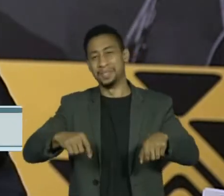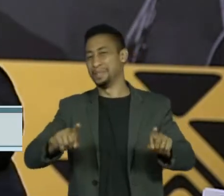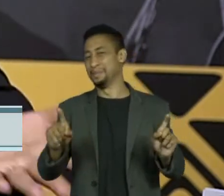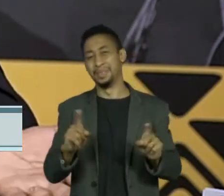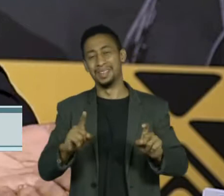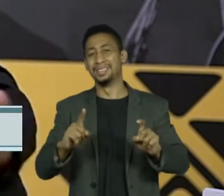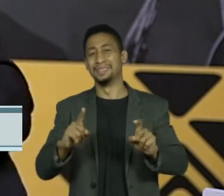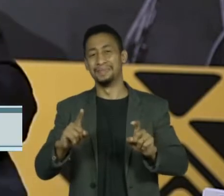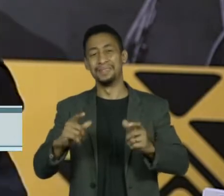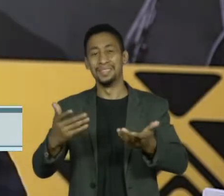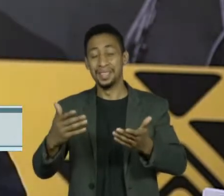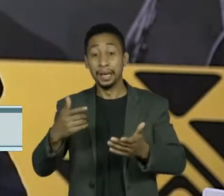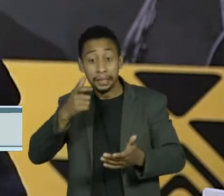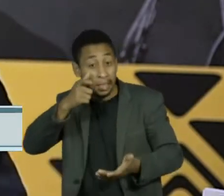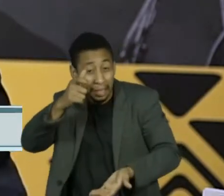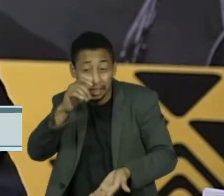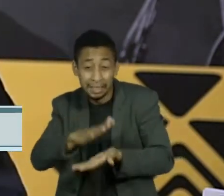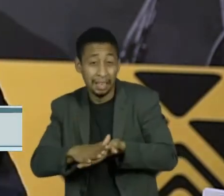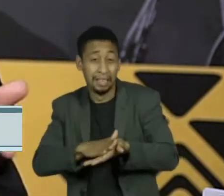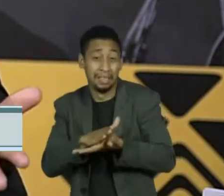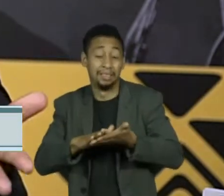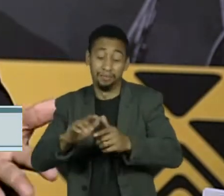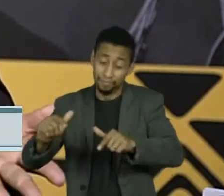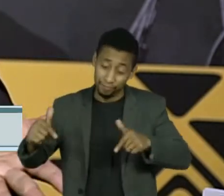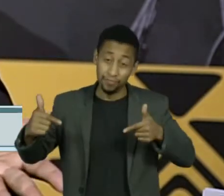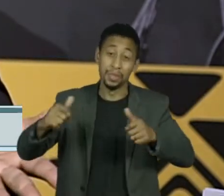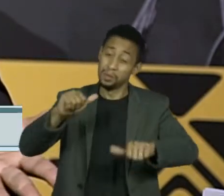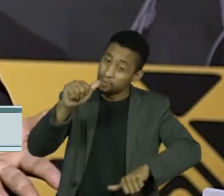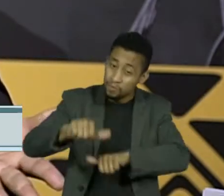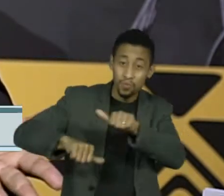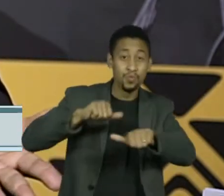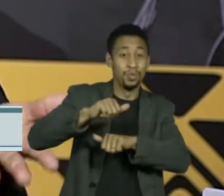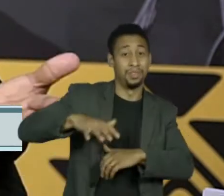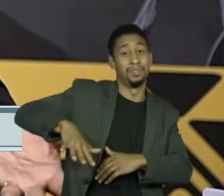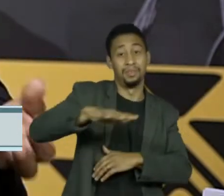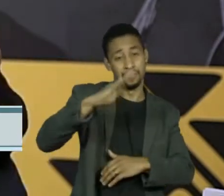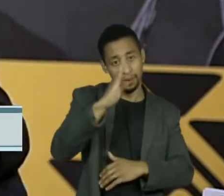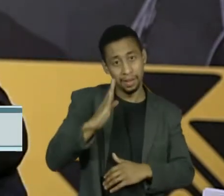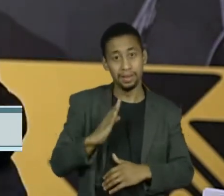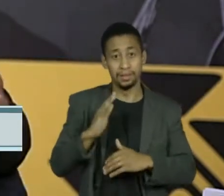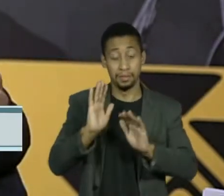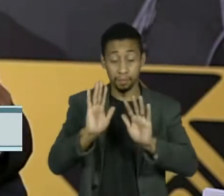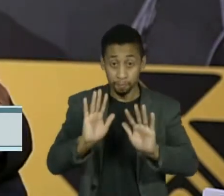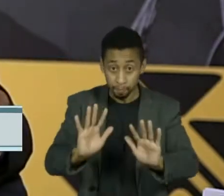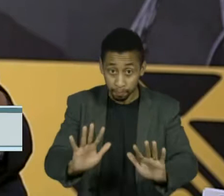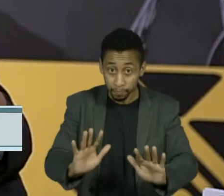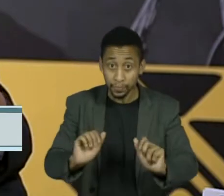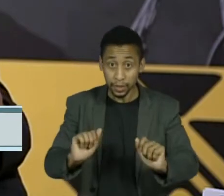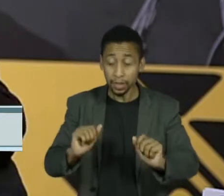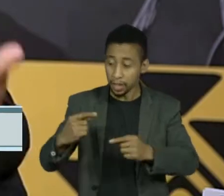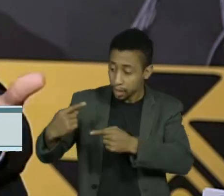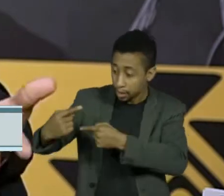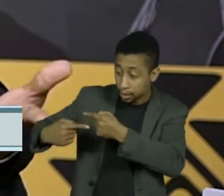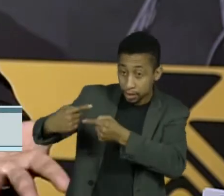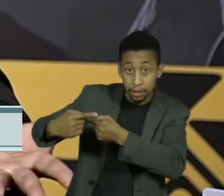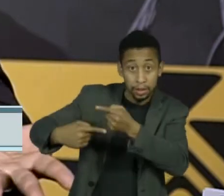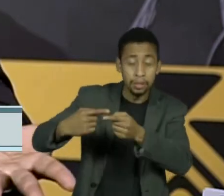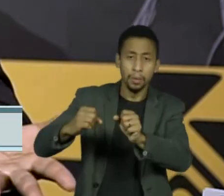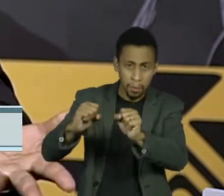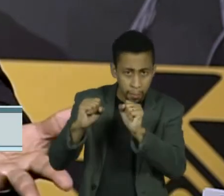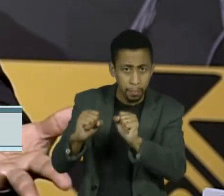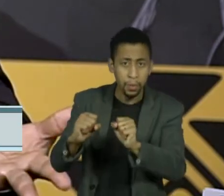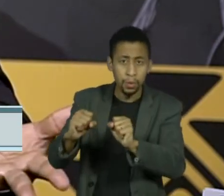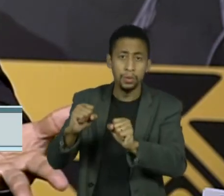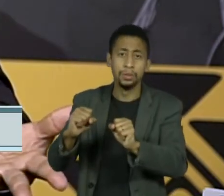e o nosso desinteresse em fazer a virada de página dessa história. Mas nossa geração pode se